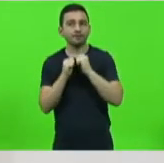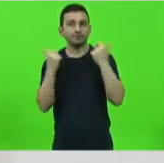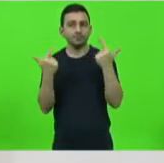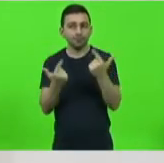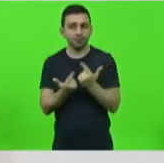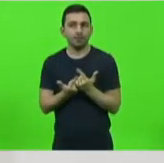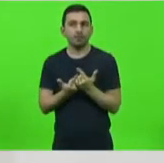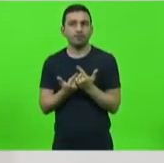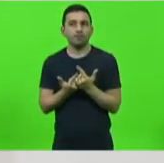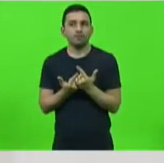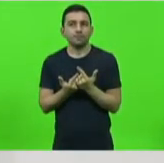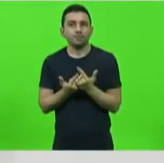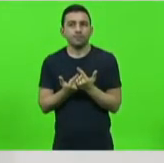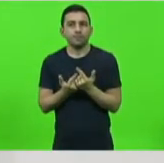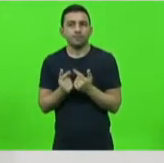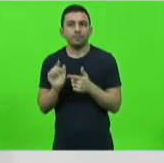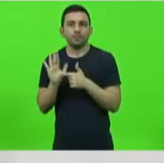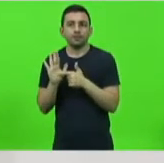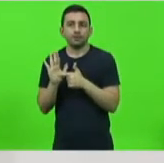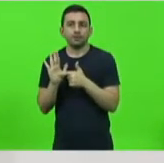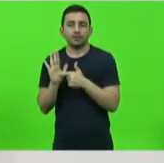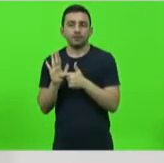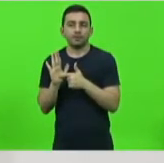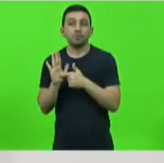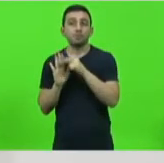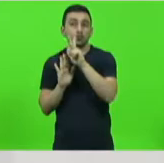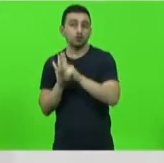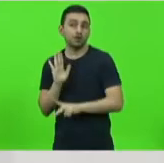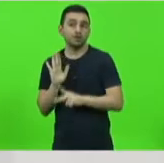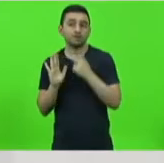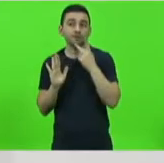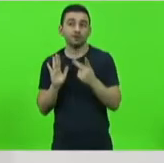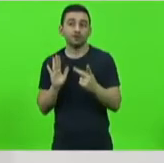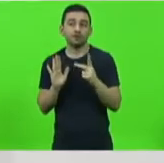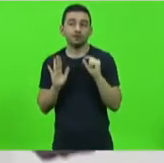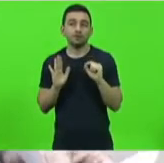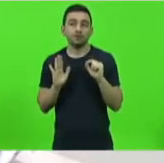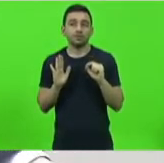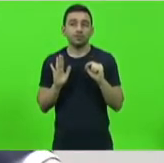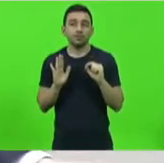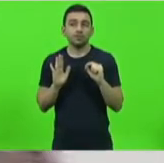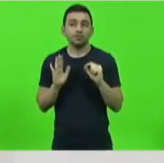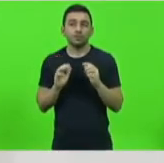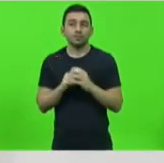Legislativa, onde o projeto diz